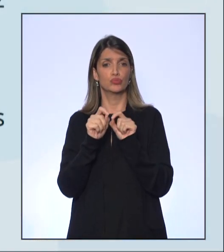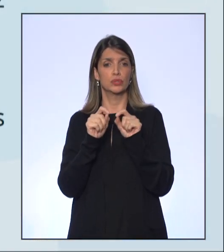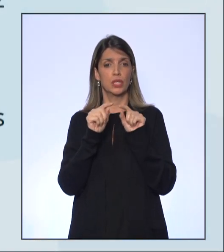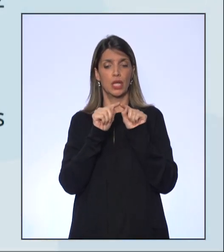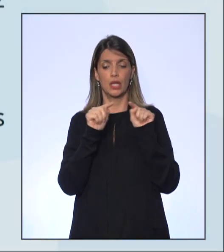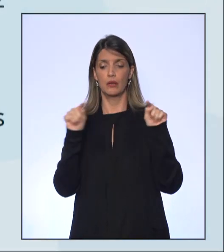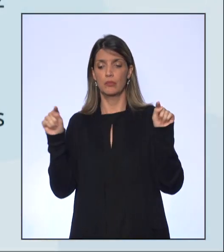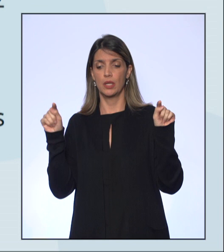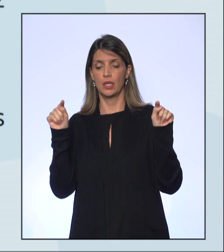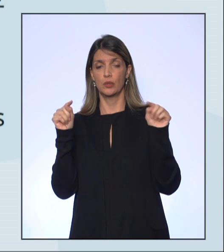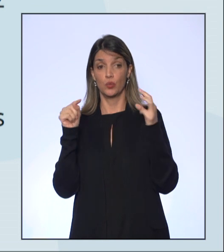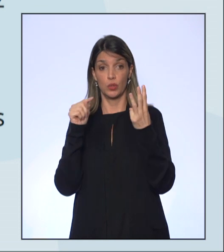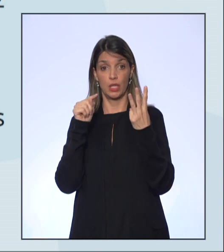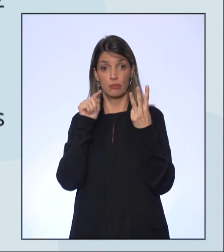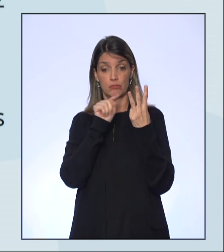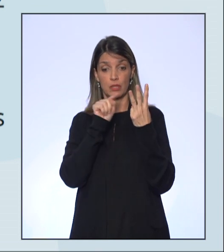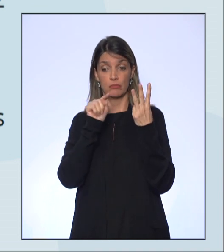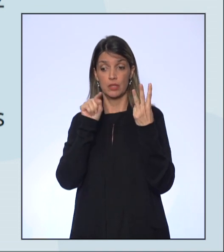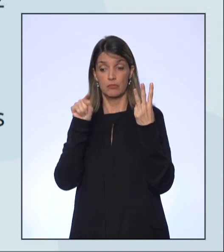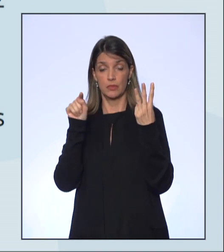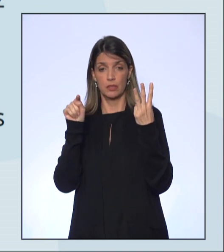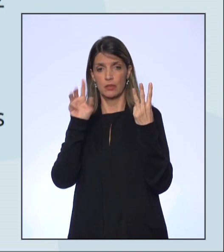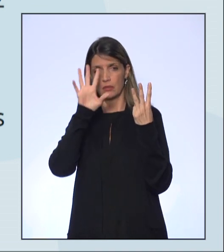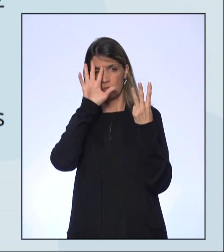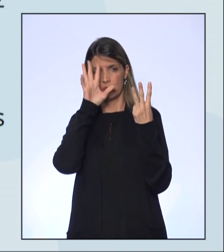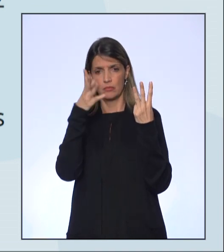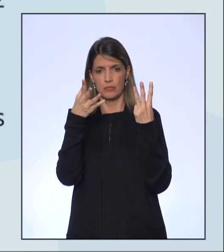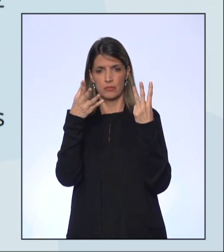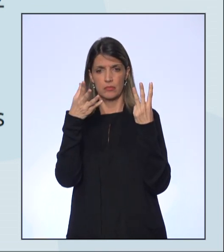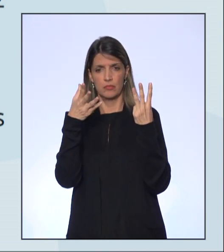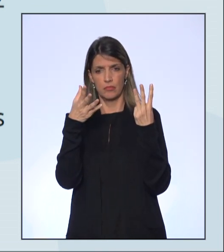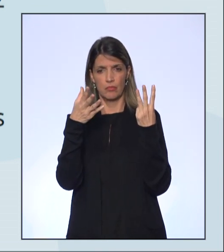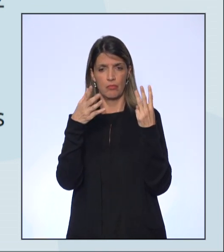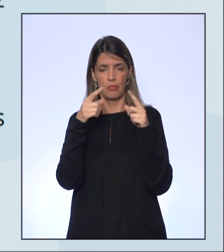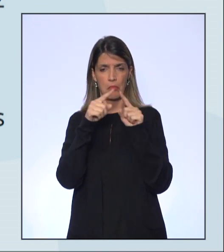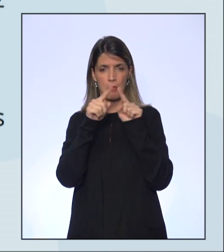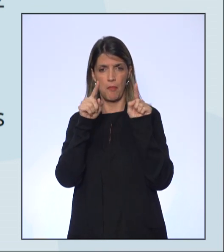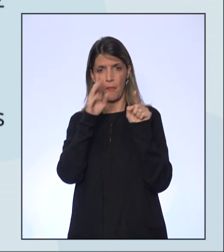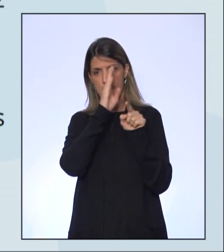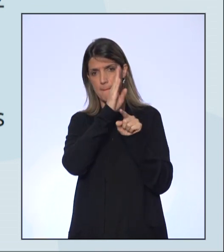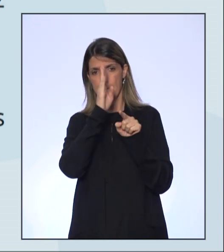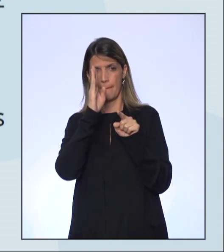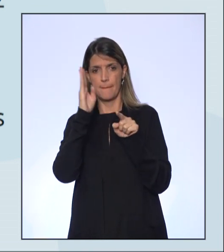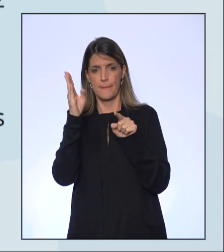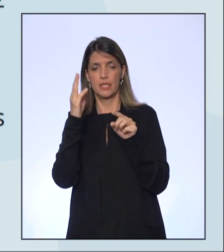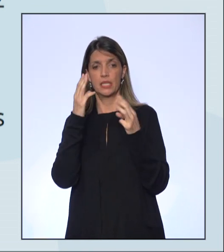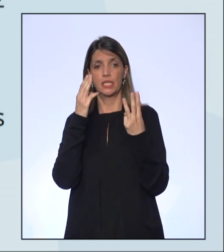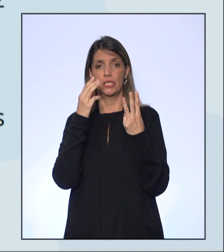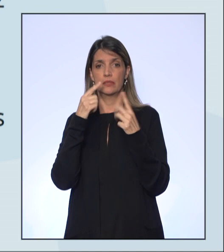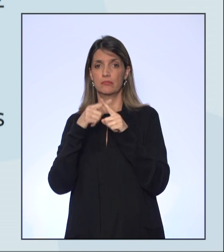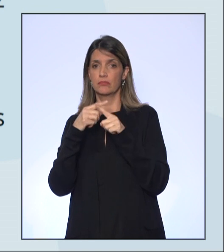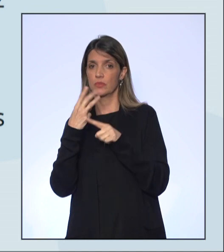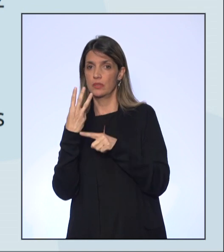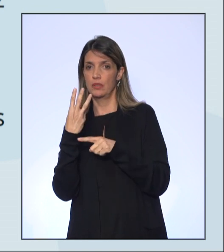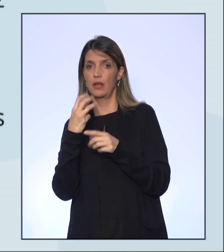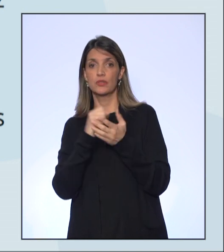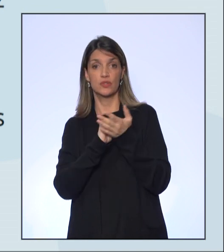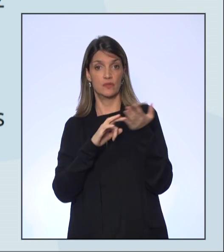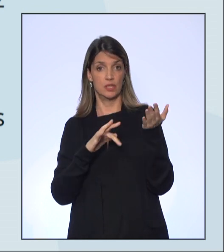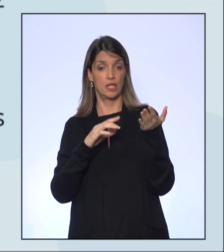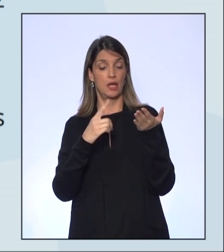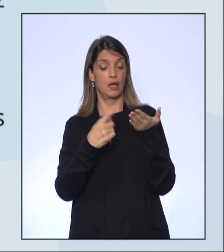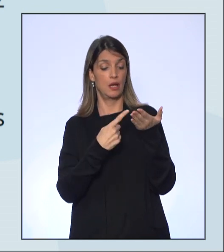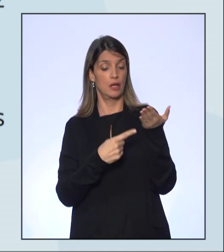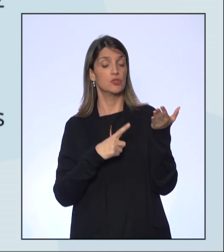3 pontos, uma resolução de um determinante matriz 3×3. Algumas dessas atividades estão no caderno do aluno, tá?